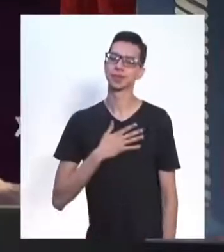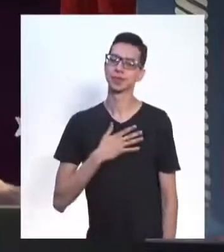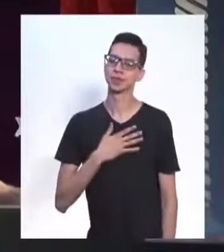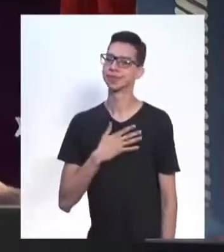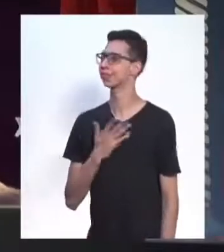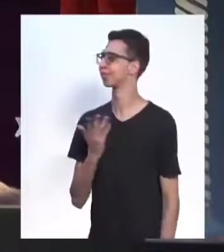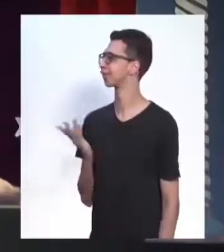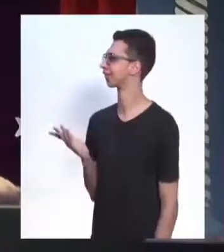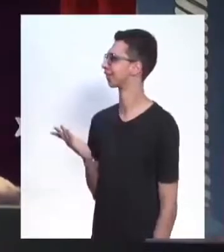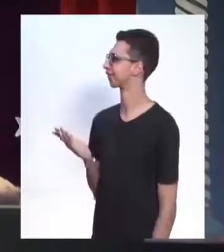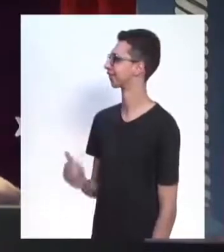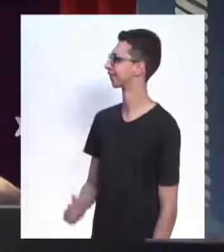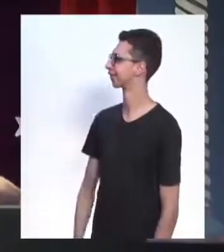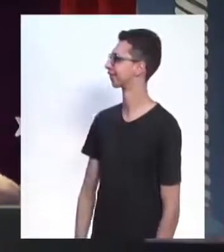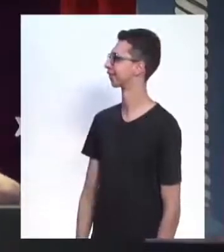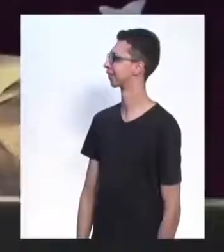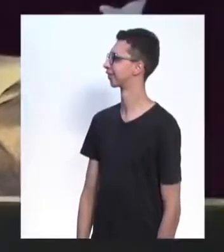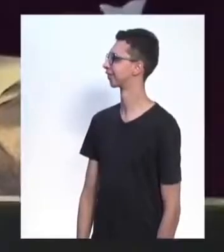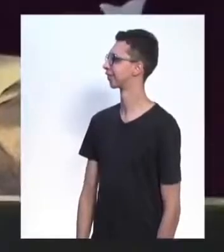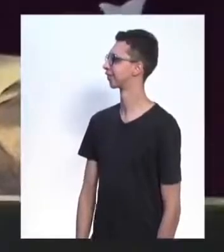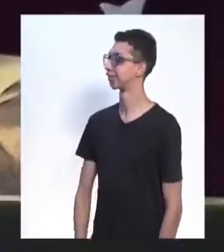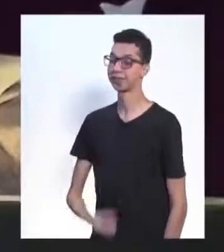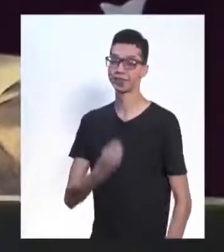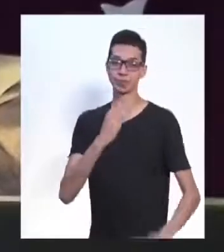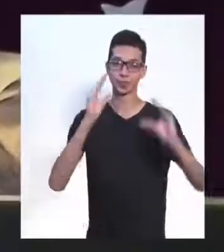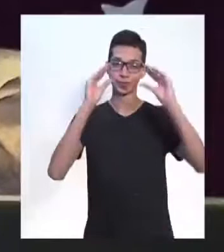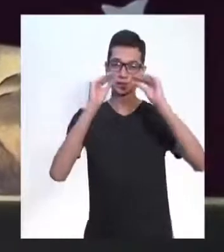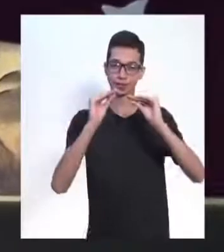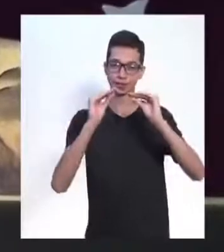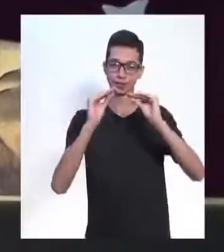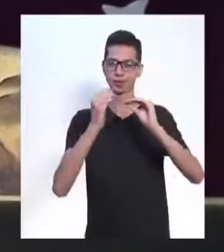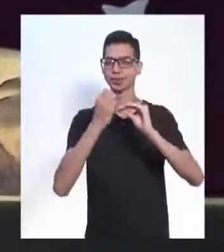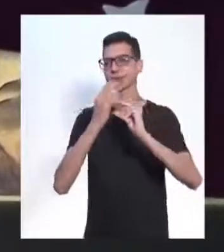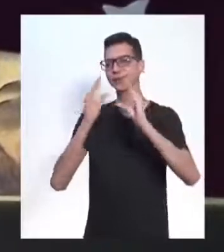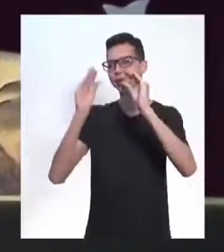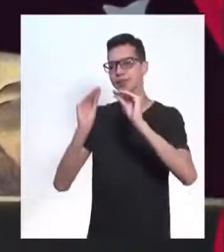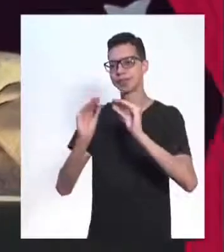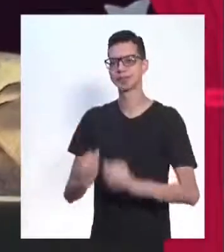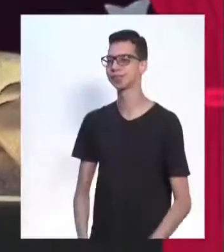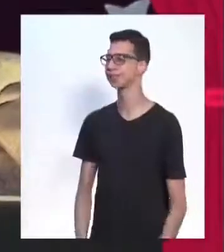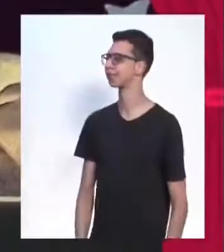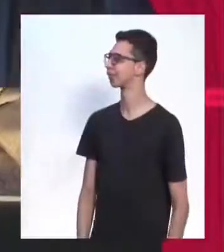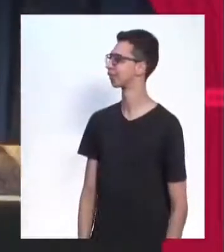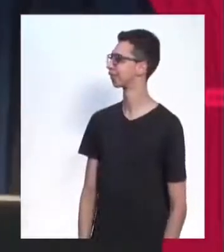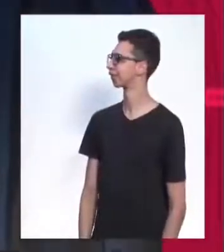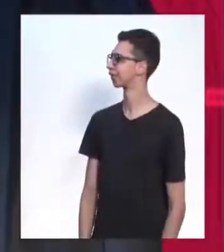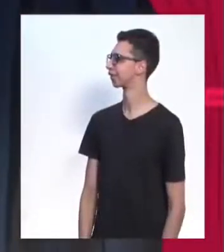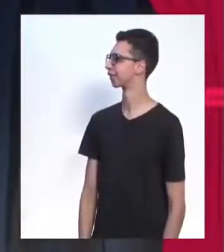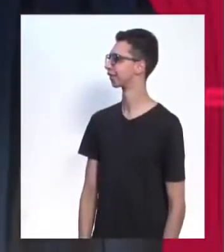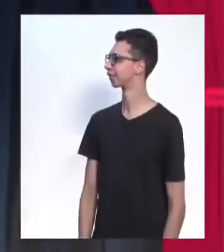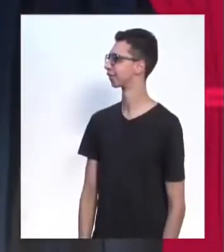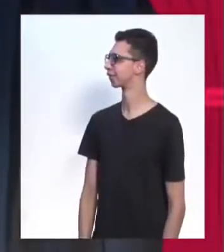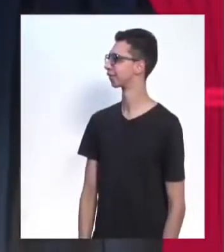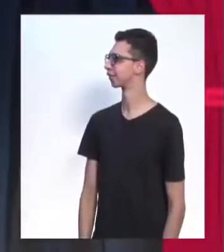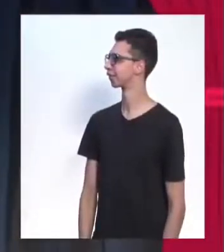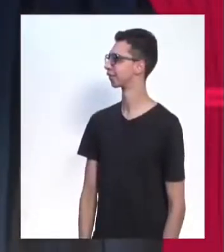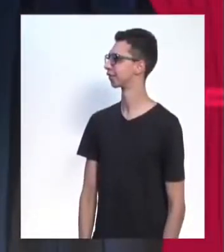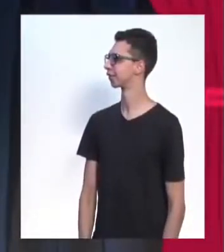Ai. Boa noite, Cauê. Boa noite, Nayara.